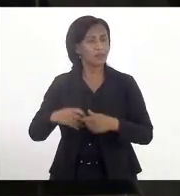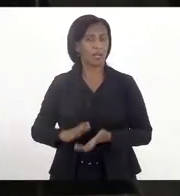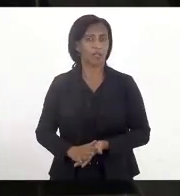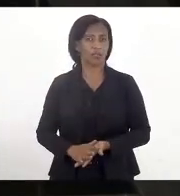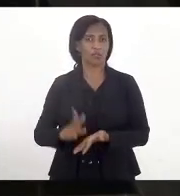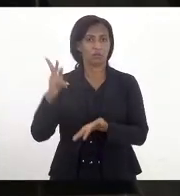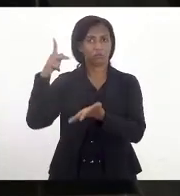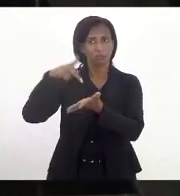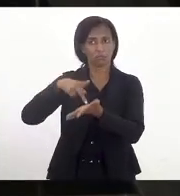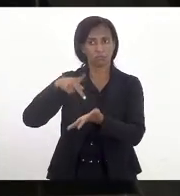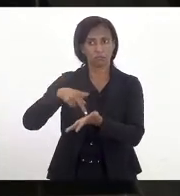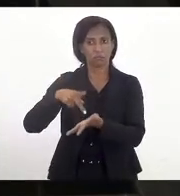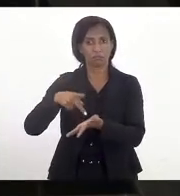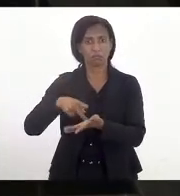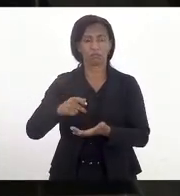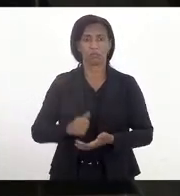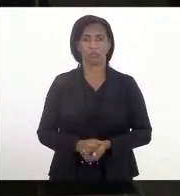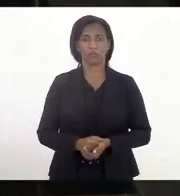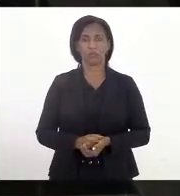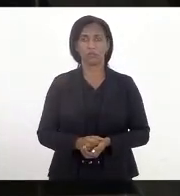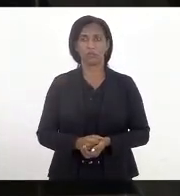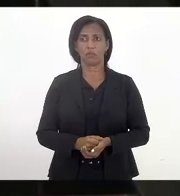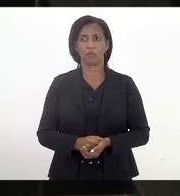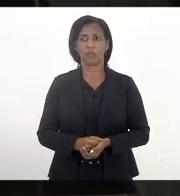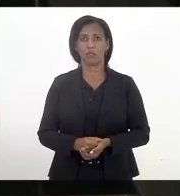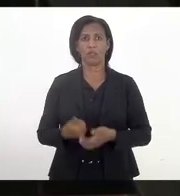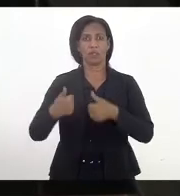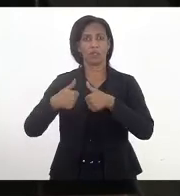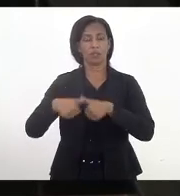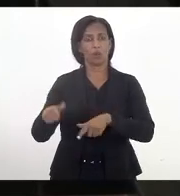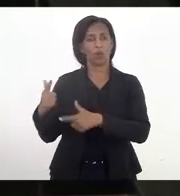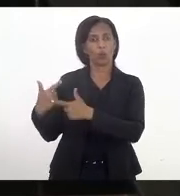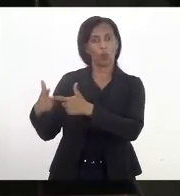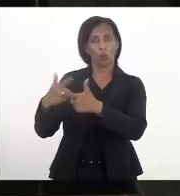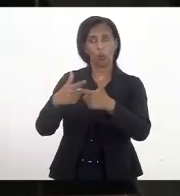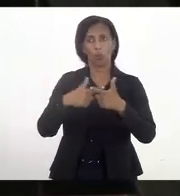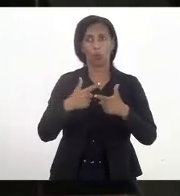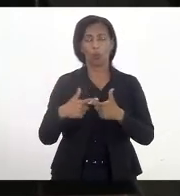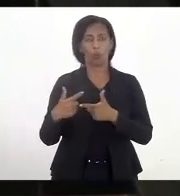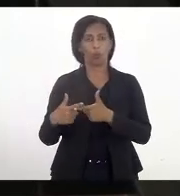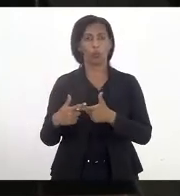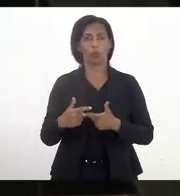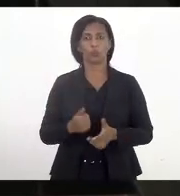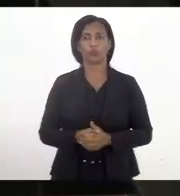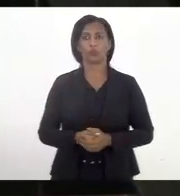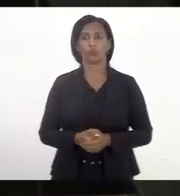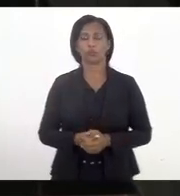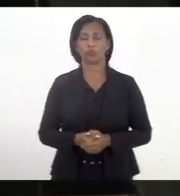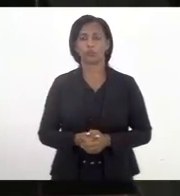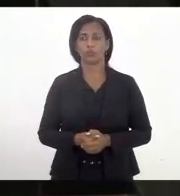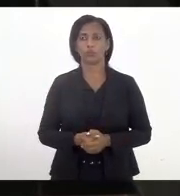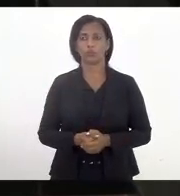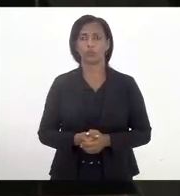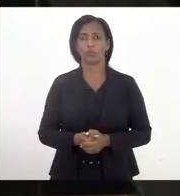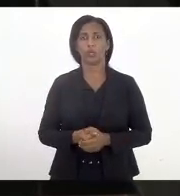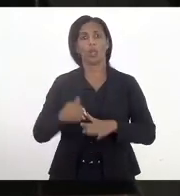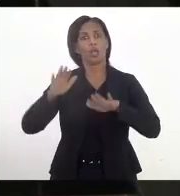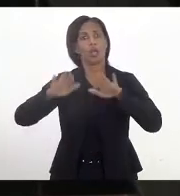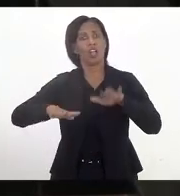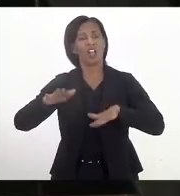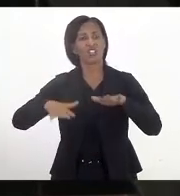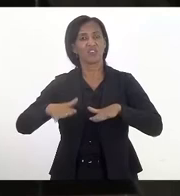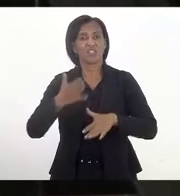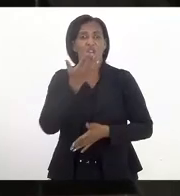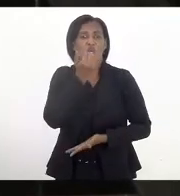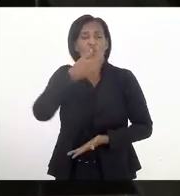realmente que estão em situação de desespero e muitas vezes e dá uma